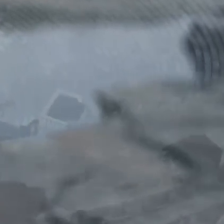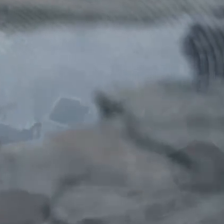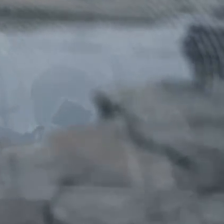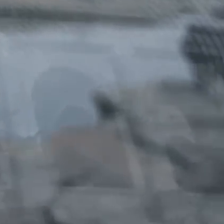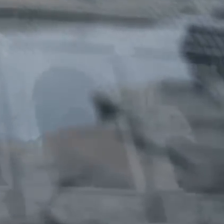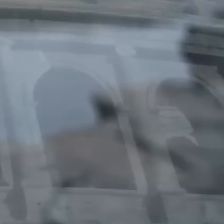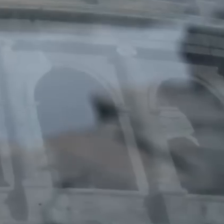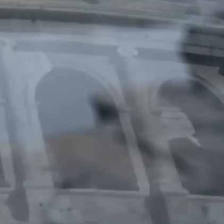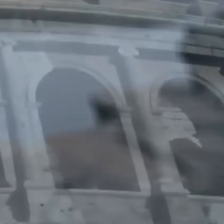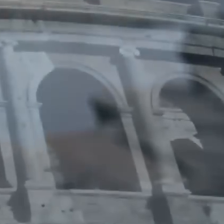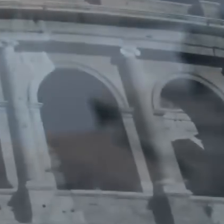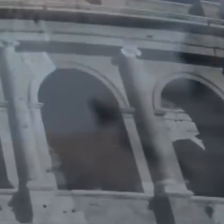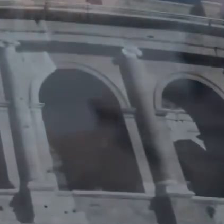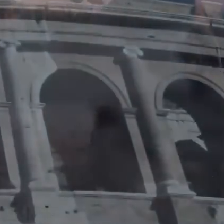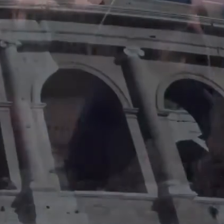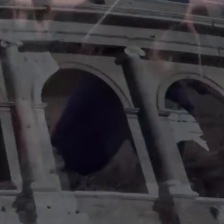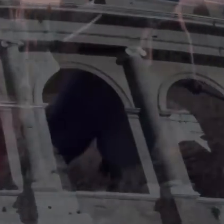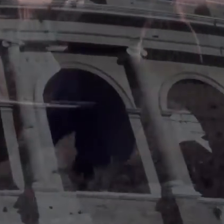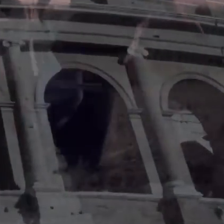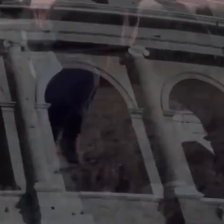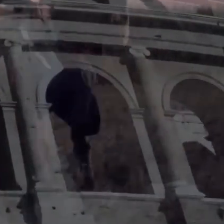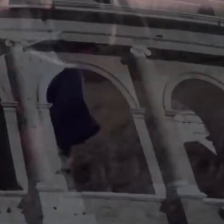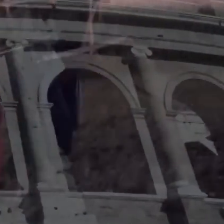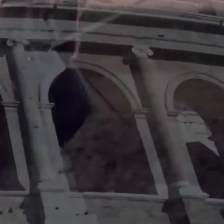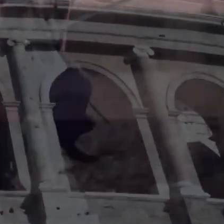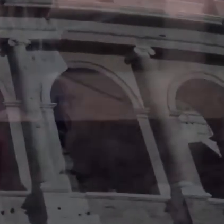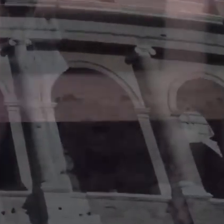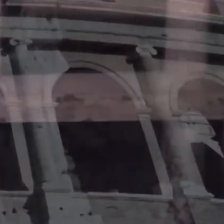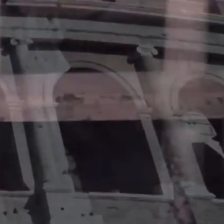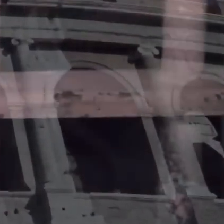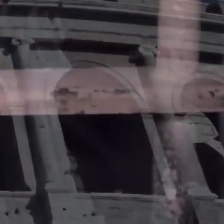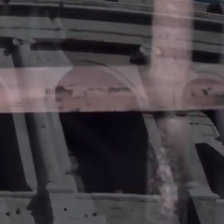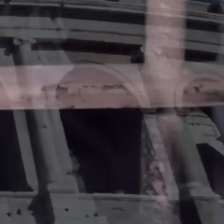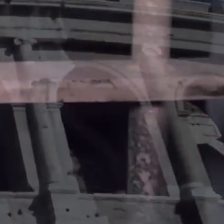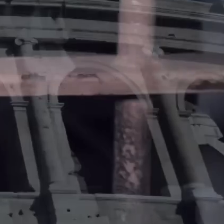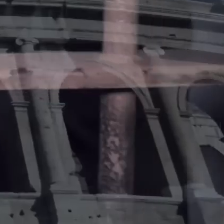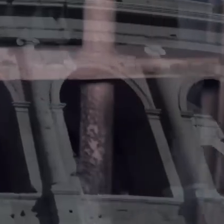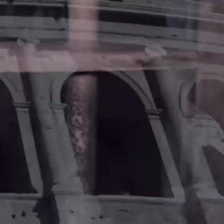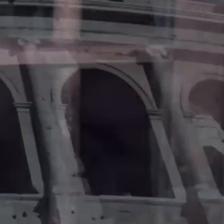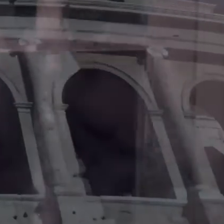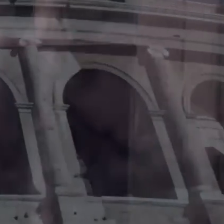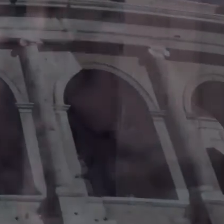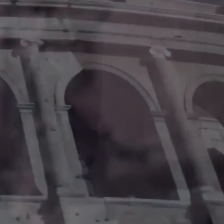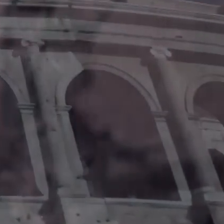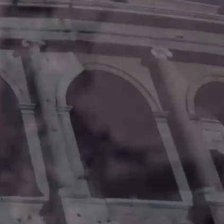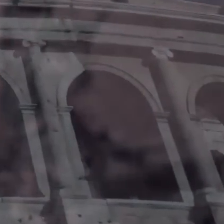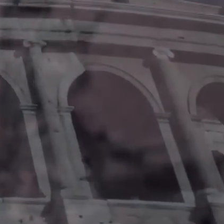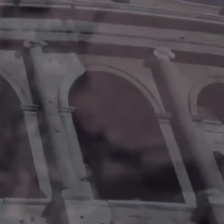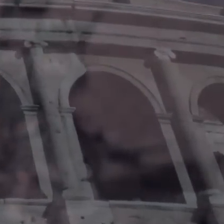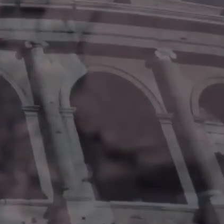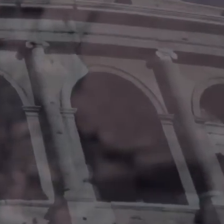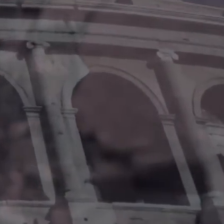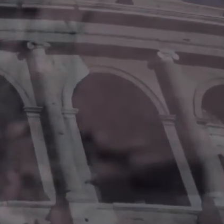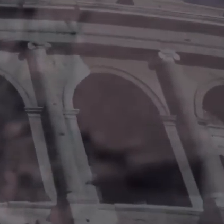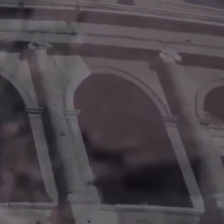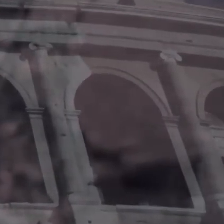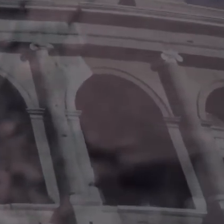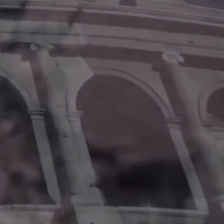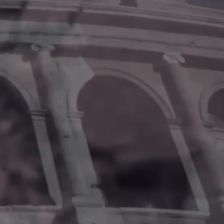que através dos séculos foram ofendidas, perseguidas, encarceradas,